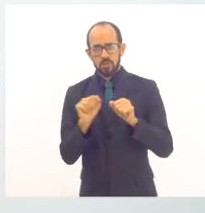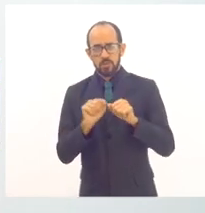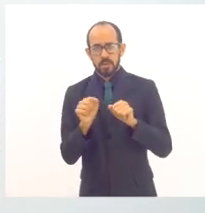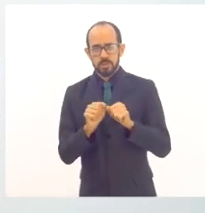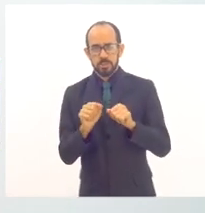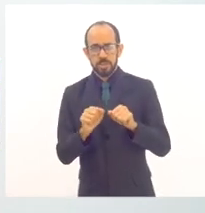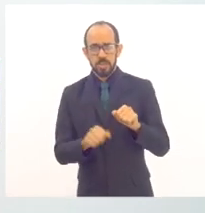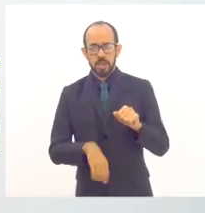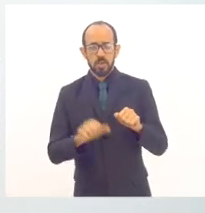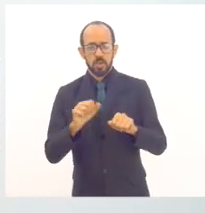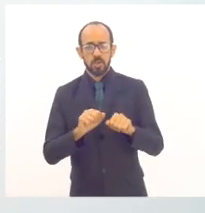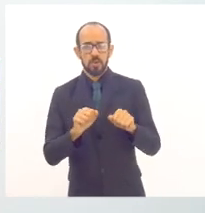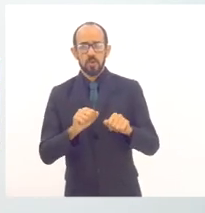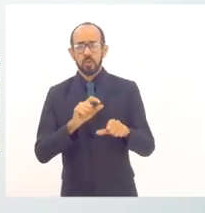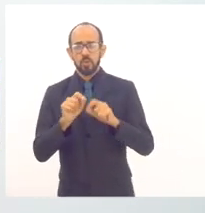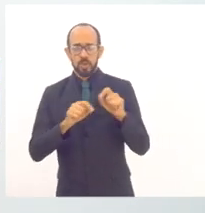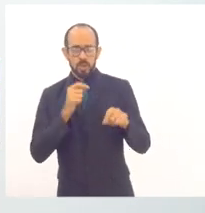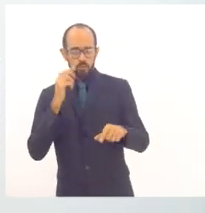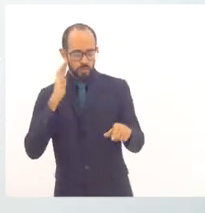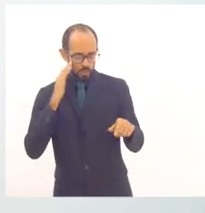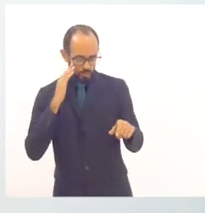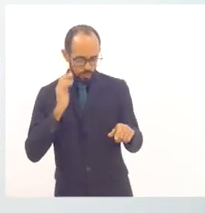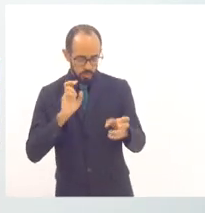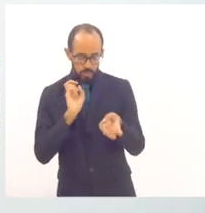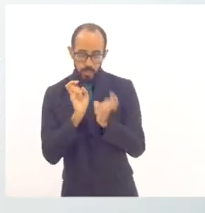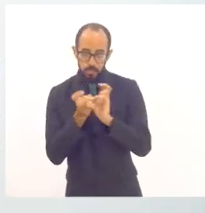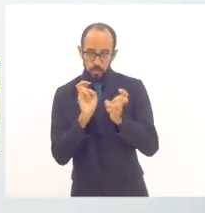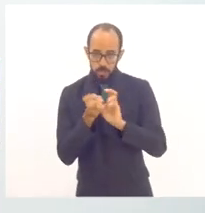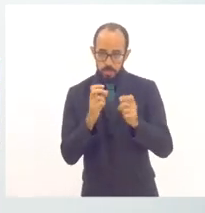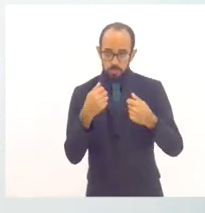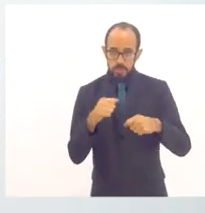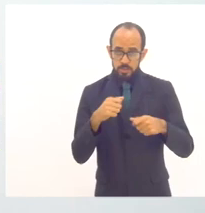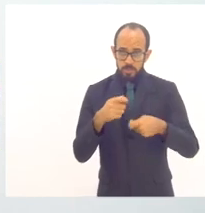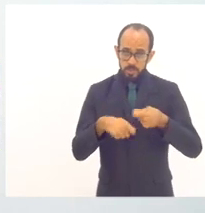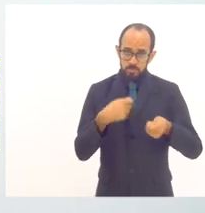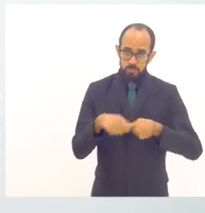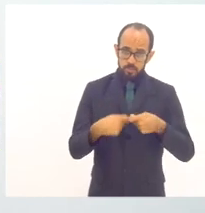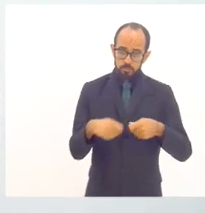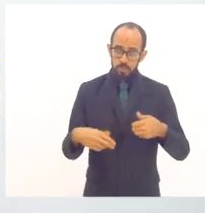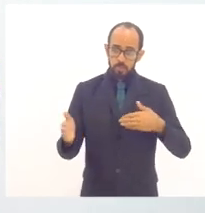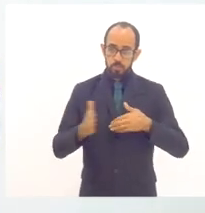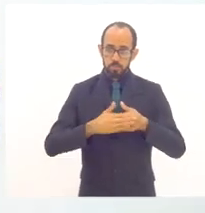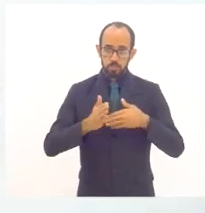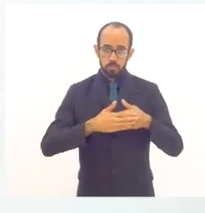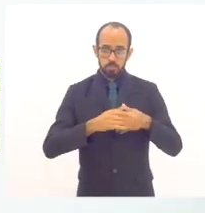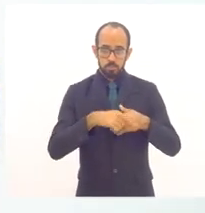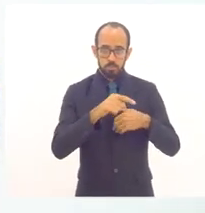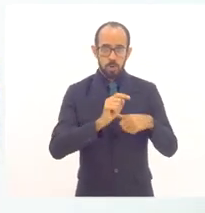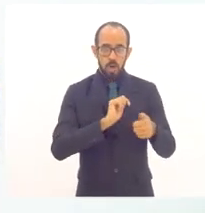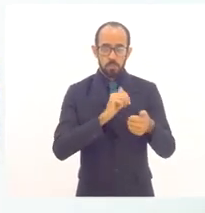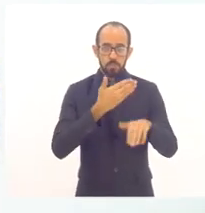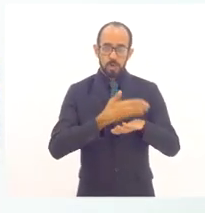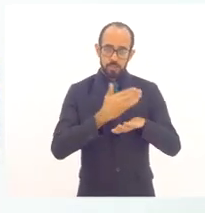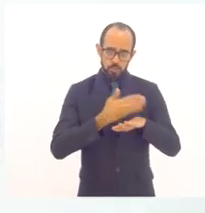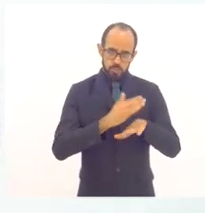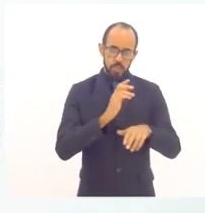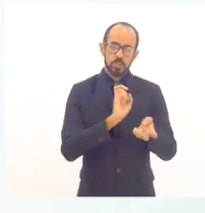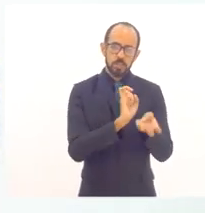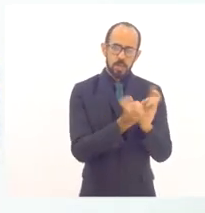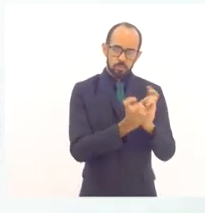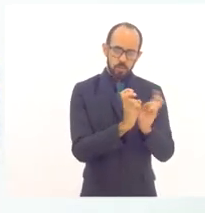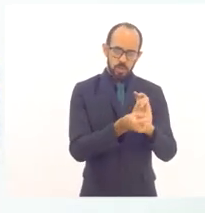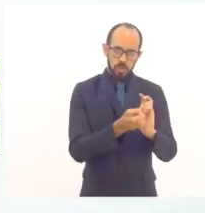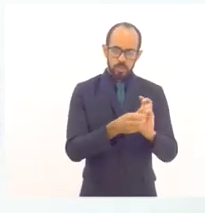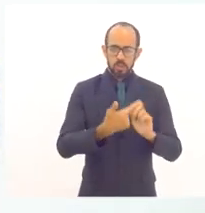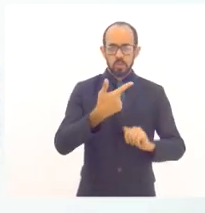Confef-Cref, entendendo que a capoeira ela tem que ser gerida pelos capoeiristas e pelas capoeiristas. Né? Chega em 2008